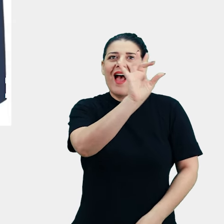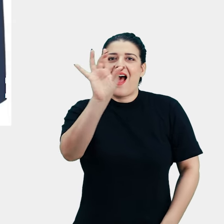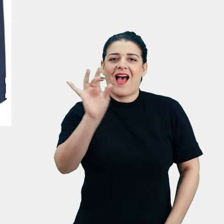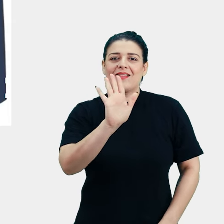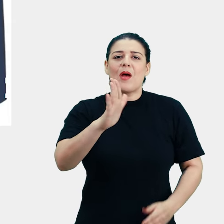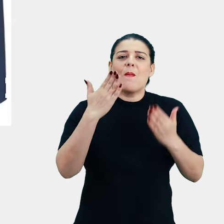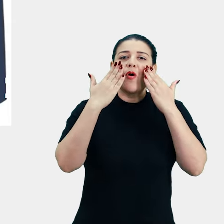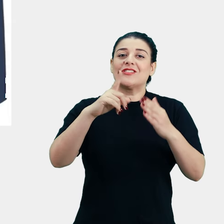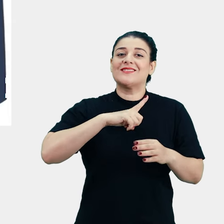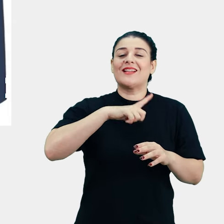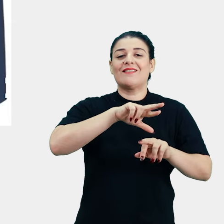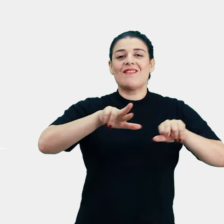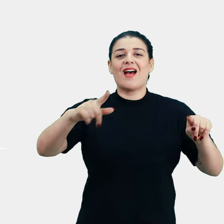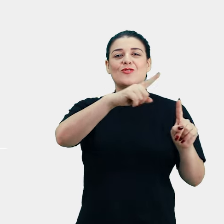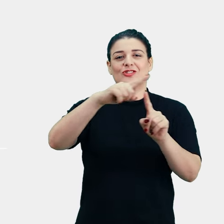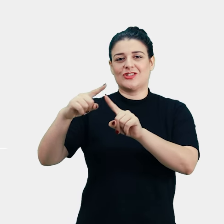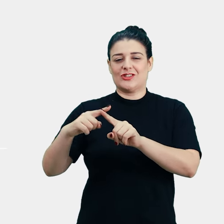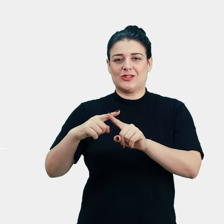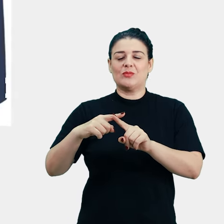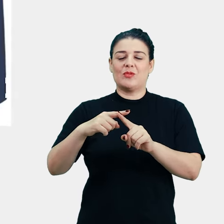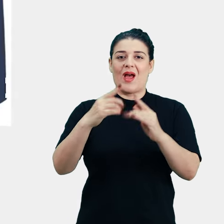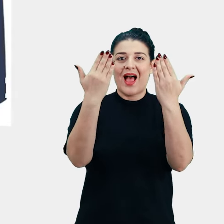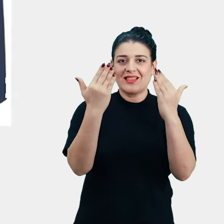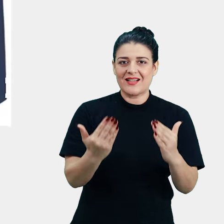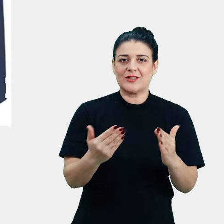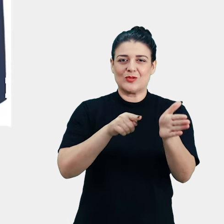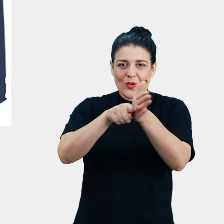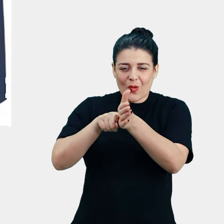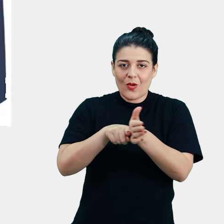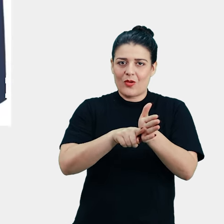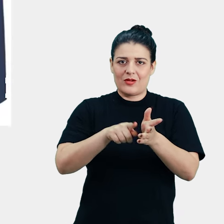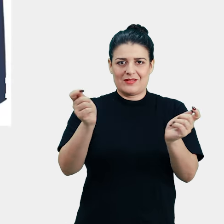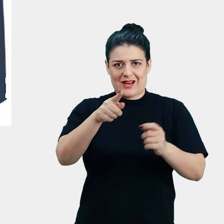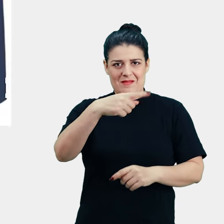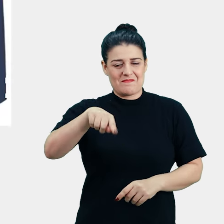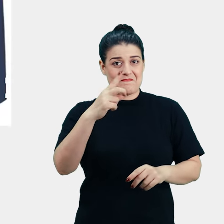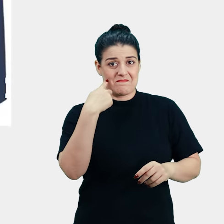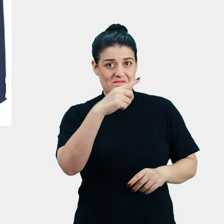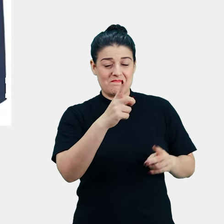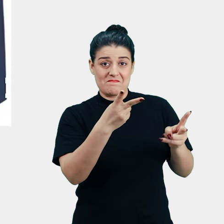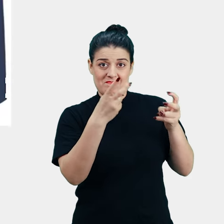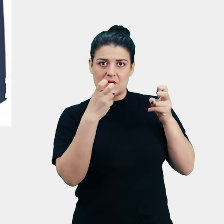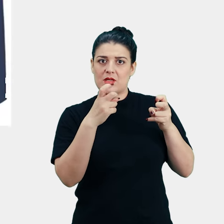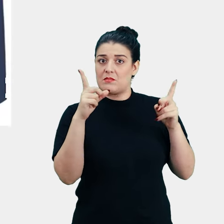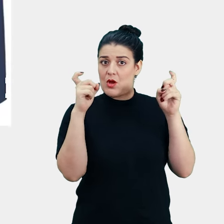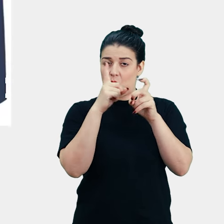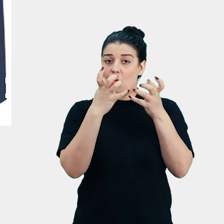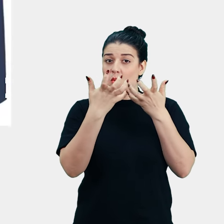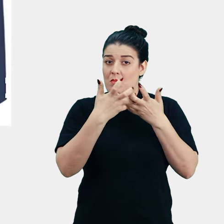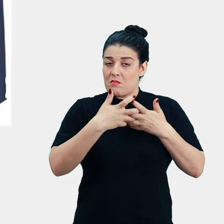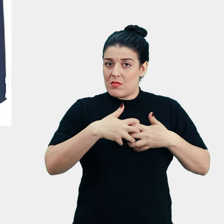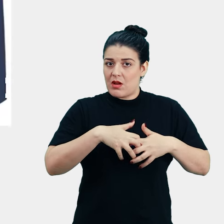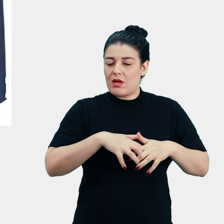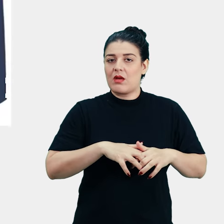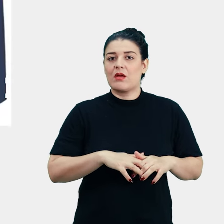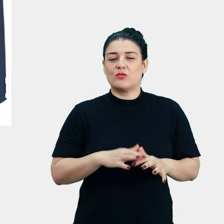para vocês os tipos de analisadores. Acho que vocês observaram que é bem complexo, tá, pessoal? Há